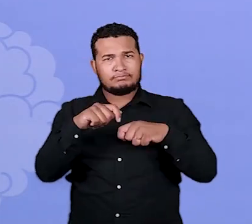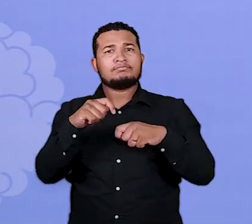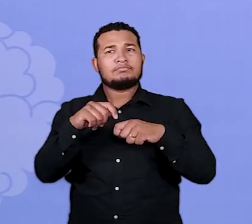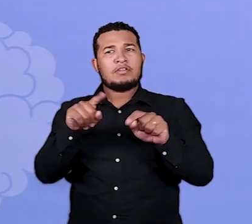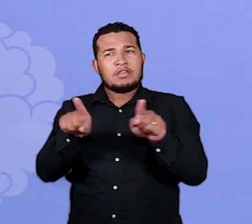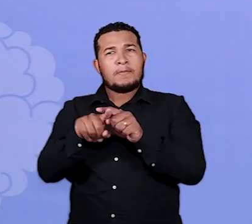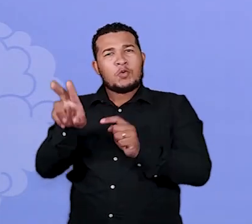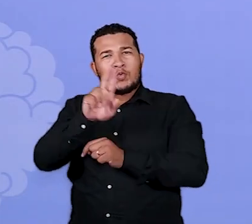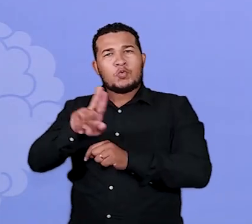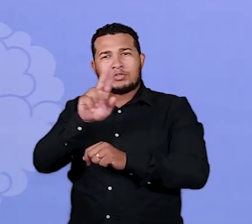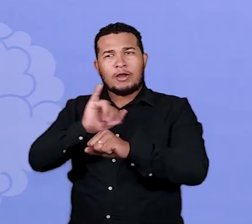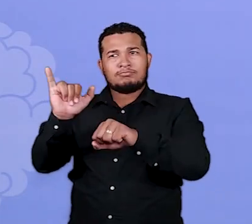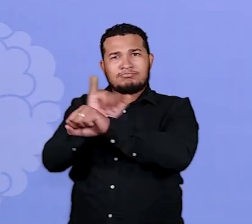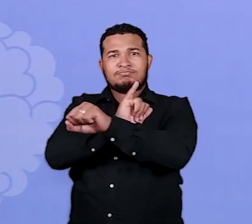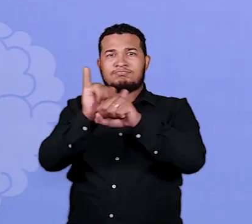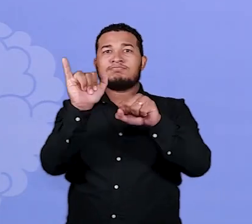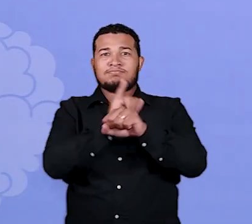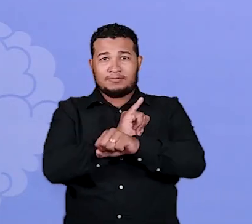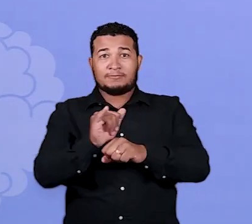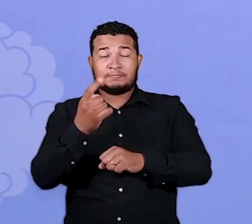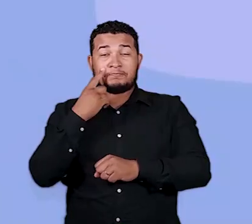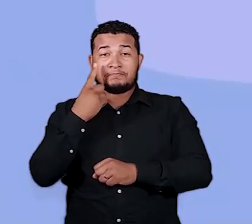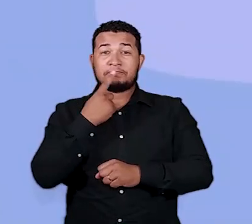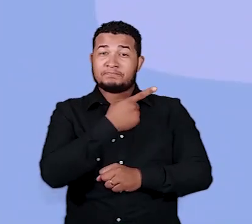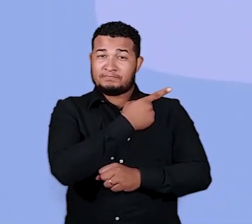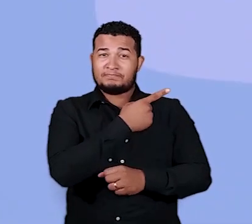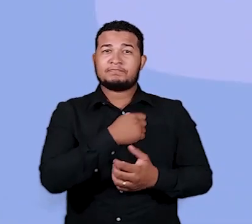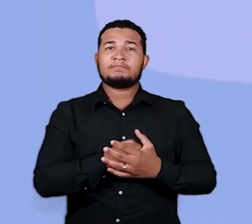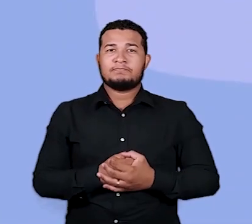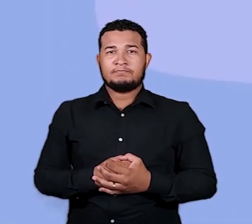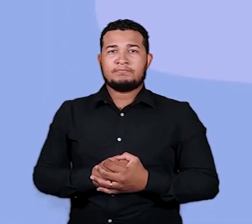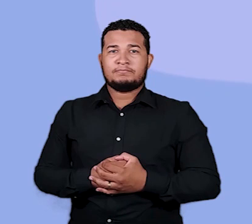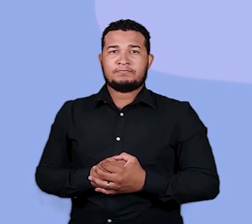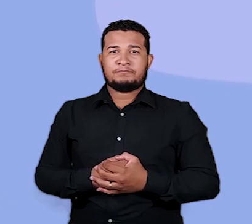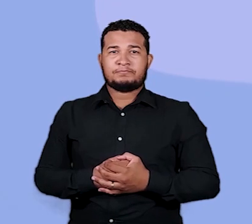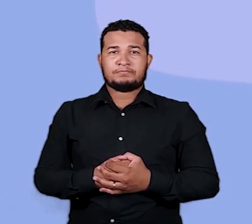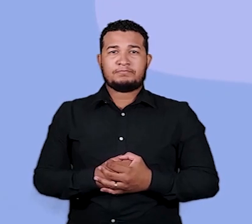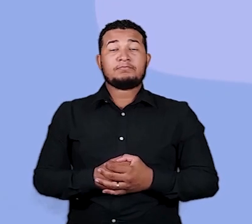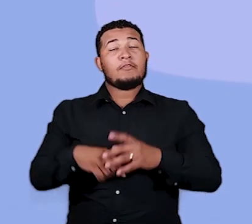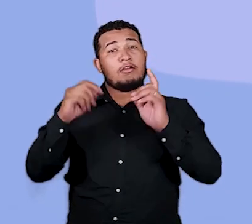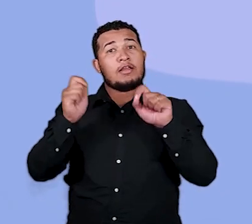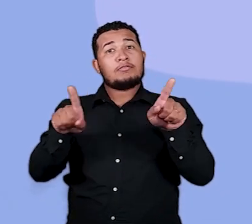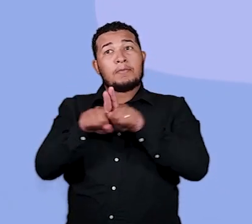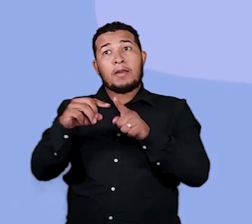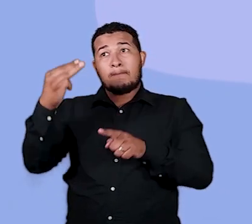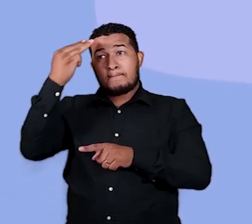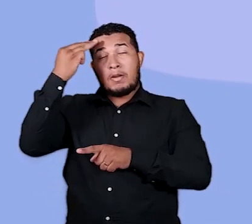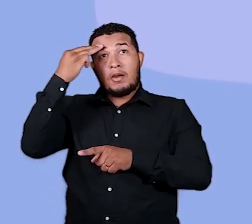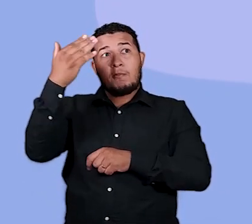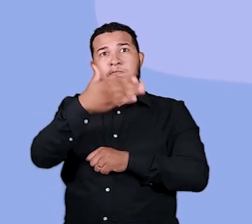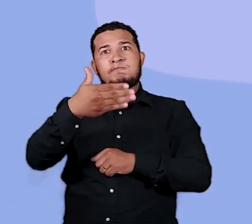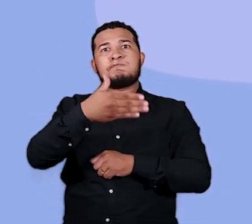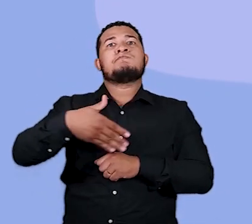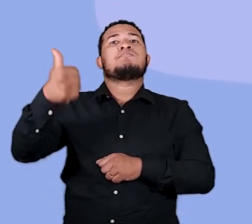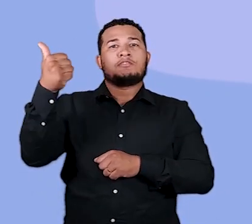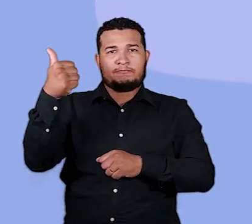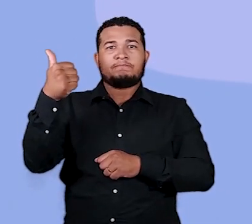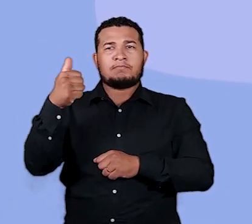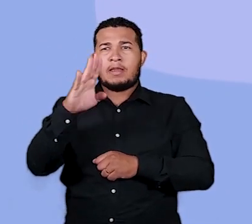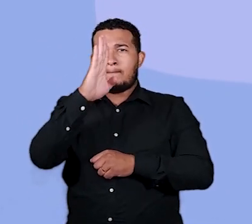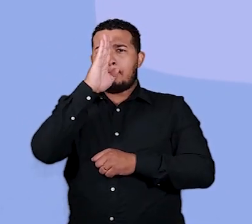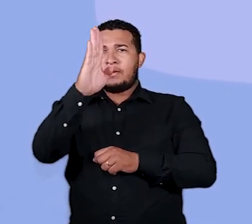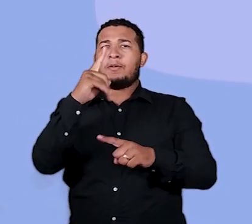rapidinho a jogar e vai usufruir todos esses benefícios. Voltando para a tela. Otimiza a melhoria da